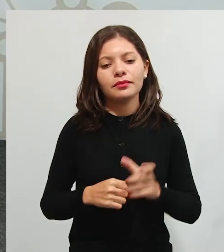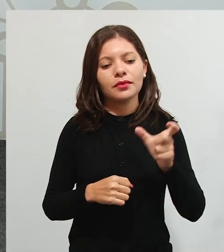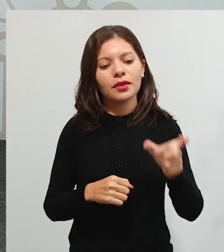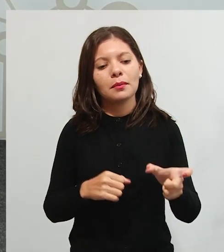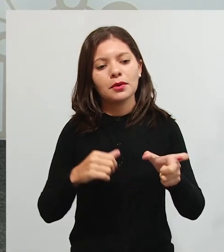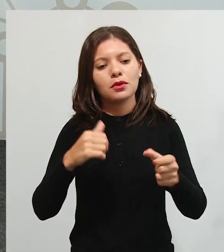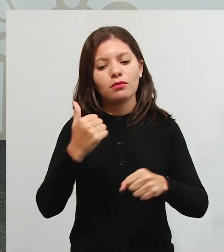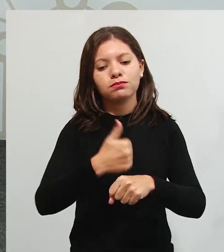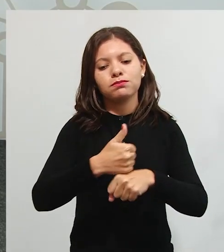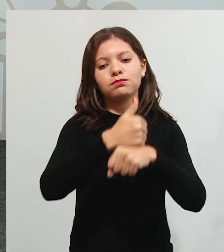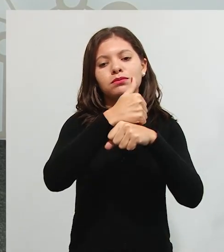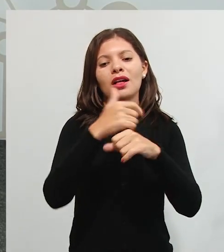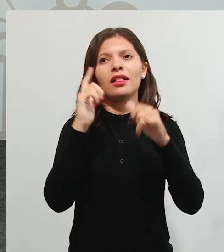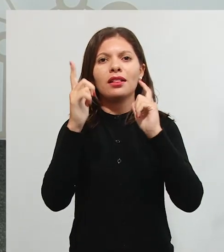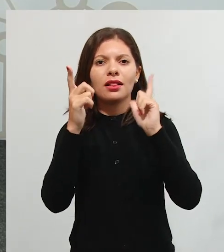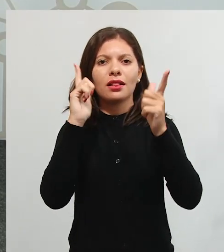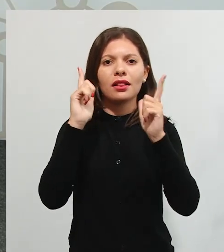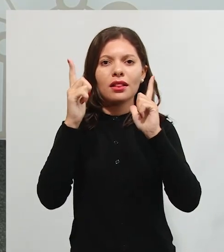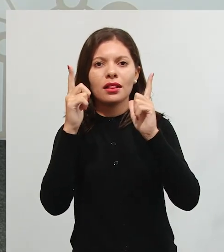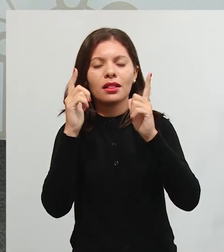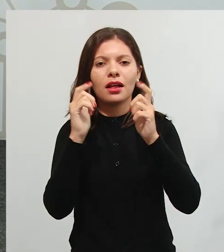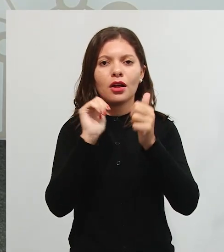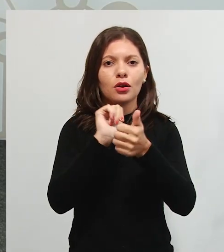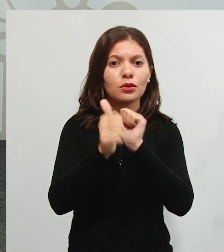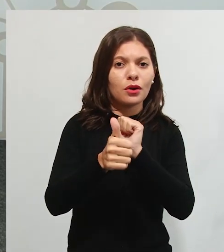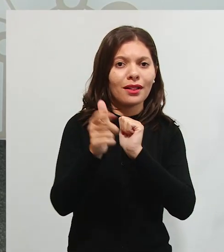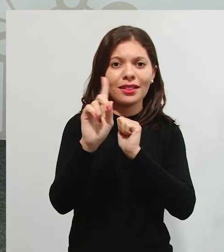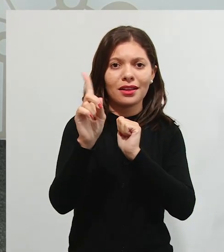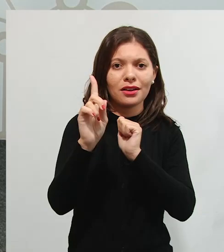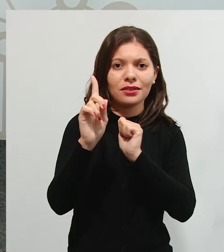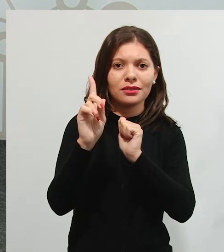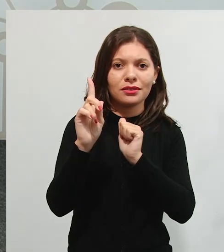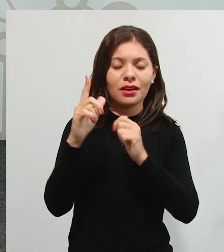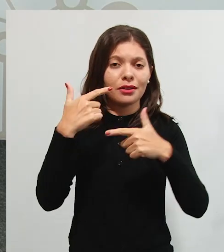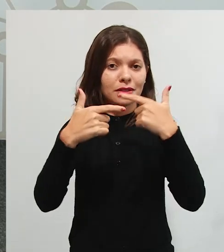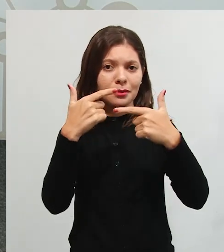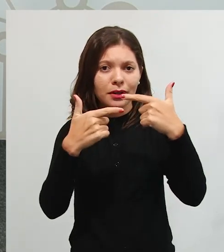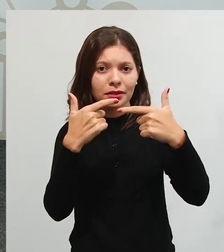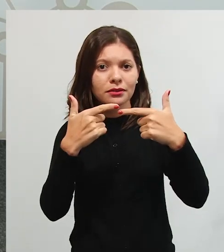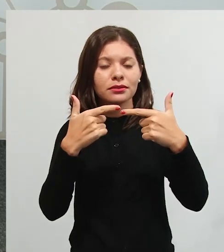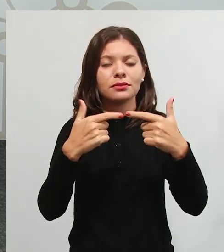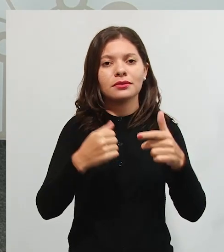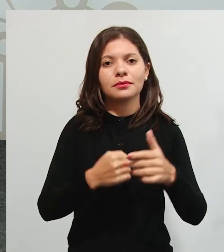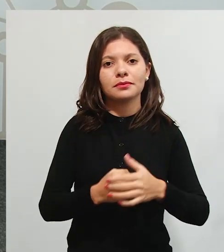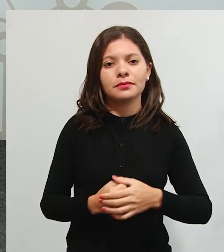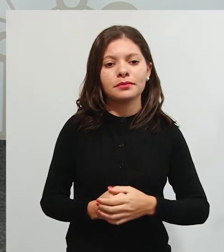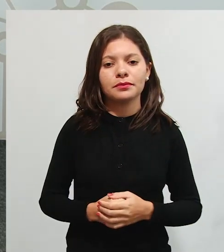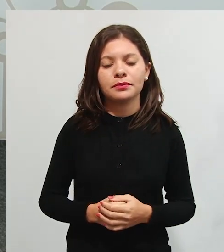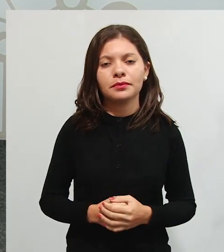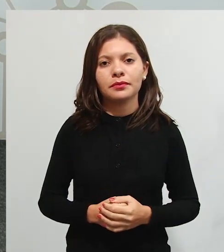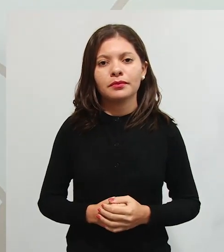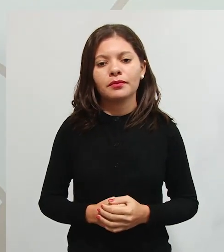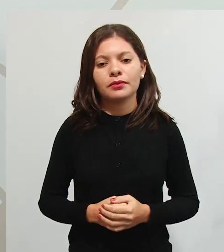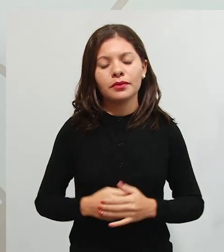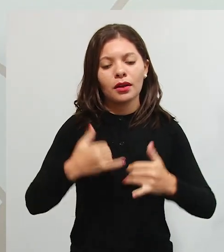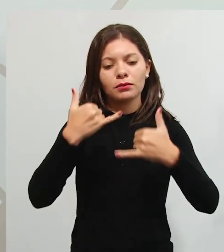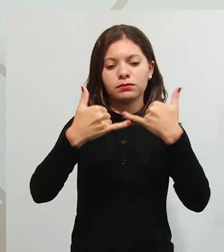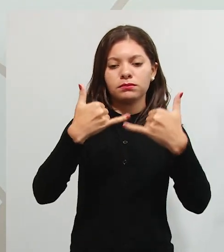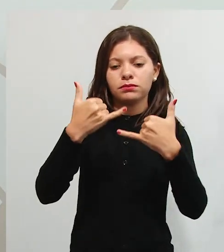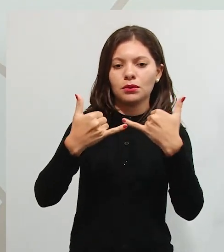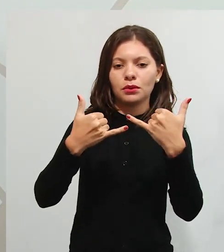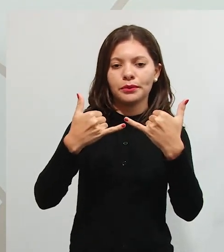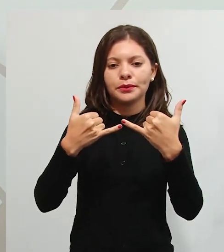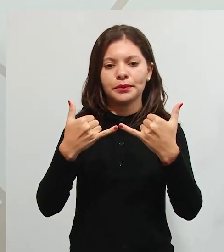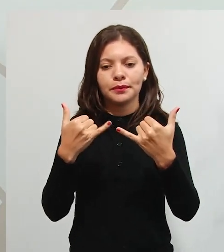de repente, ele não está lá se divertindo, ele está realizando a atividade que é o trabalho dele. Então, não necessariamente o